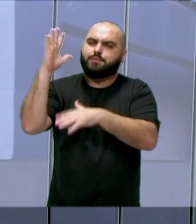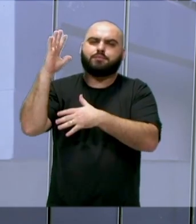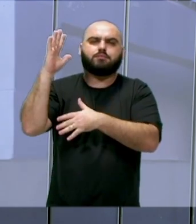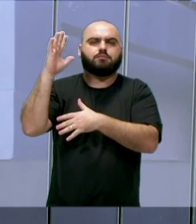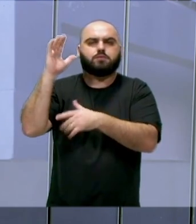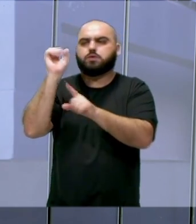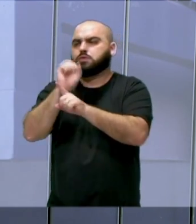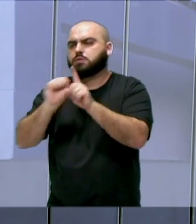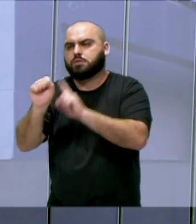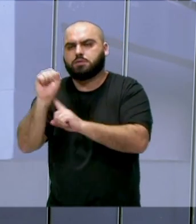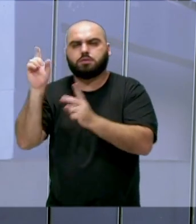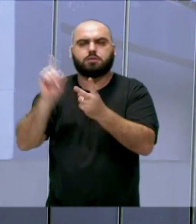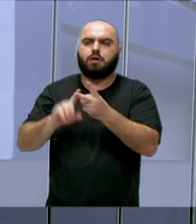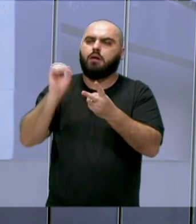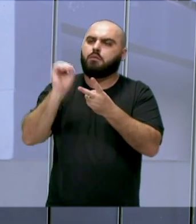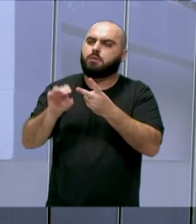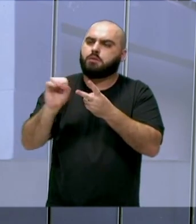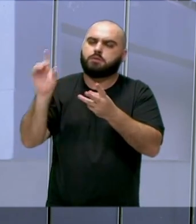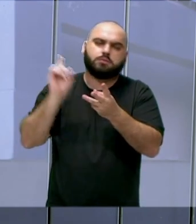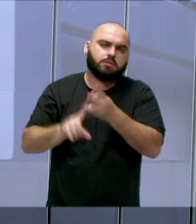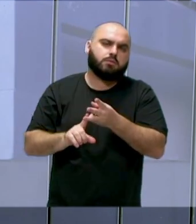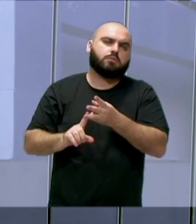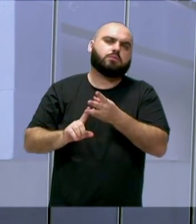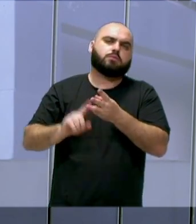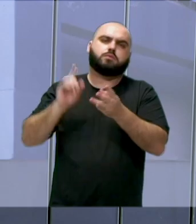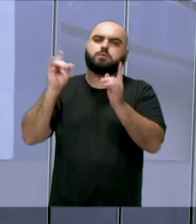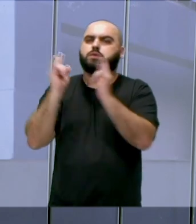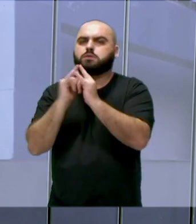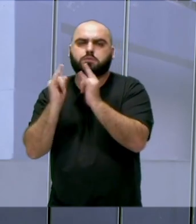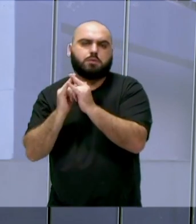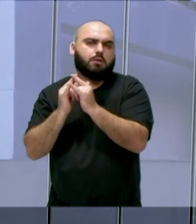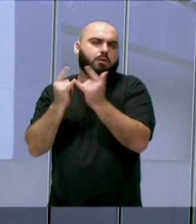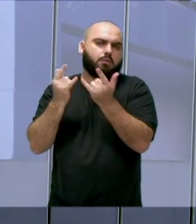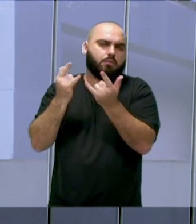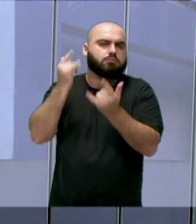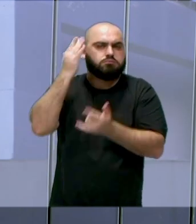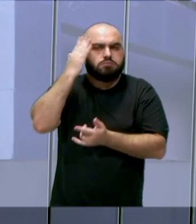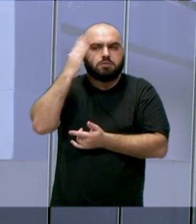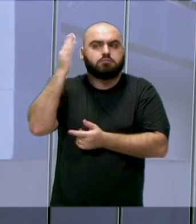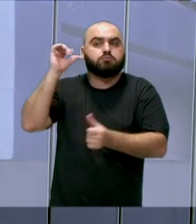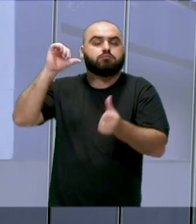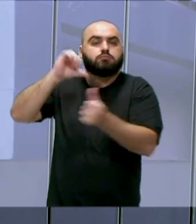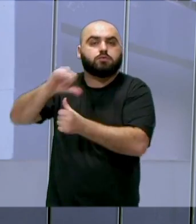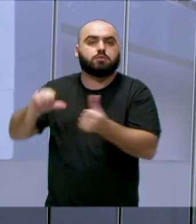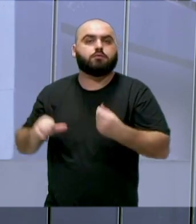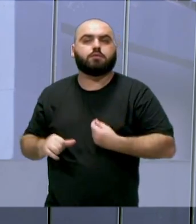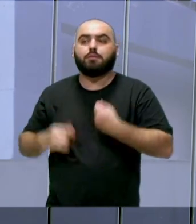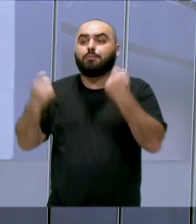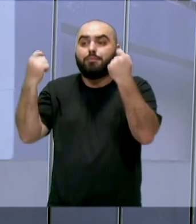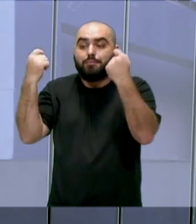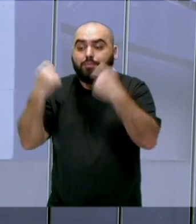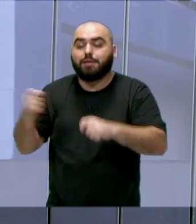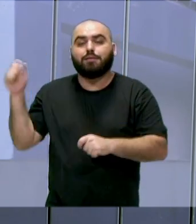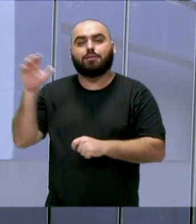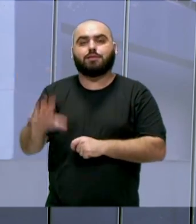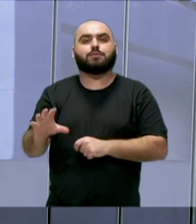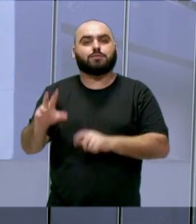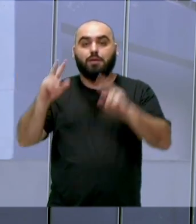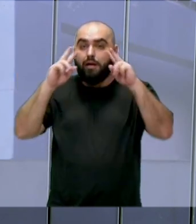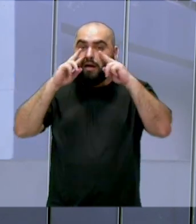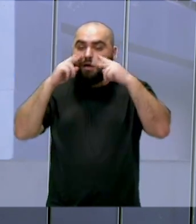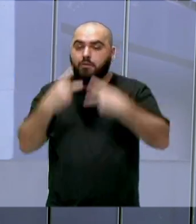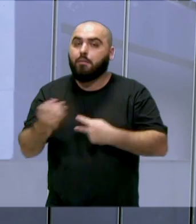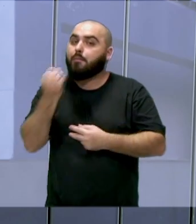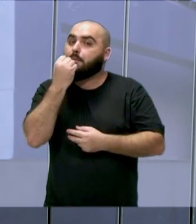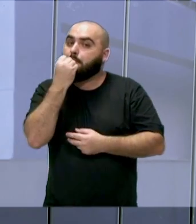só social, dentro da educação, ou realmente dentro de uma instituição onde faz a diferença, é o que a gente precisa, reconhecer o que é de